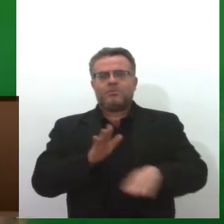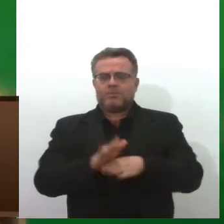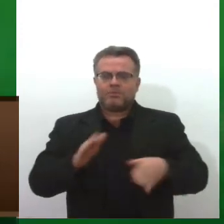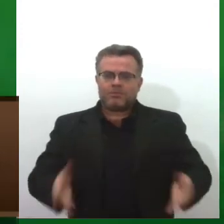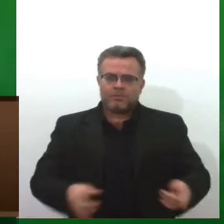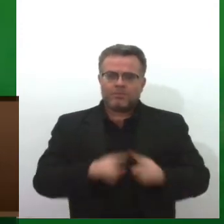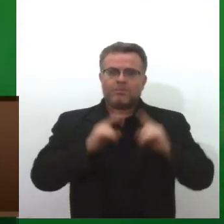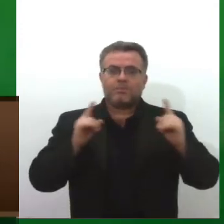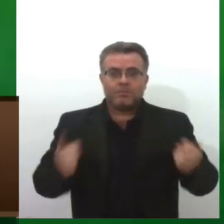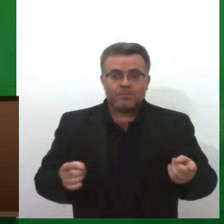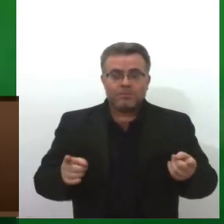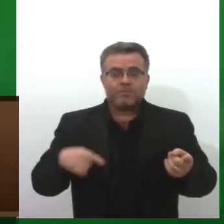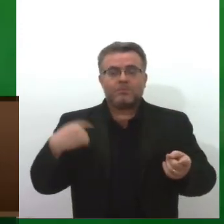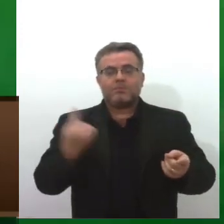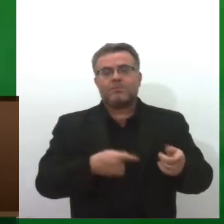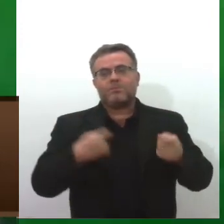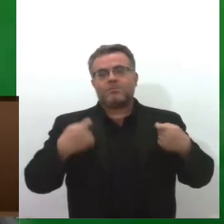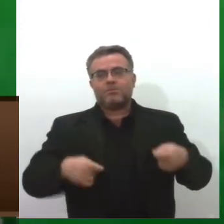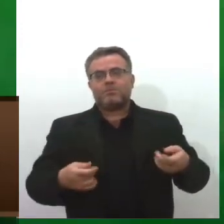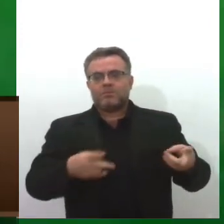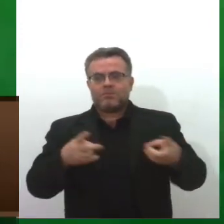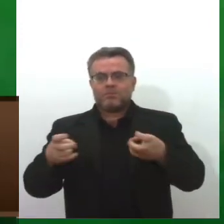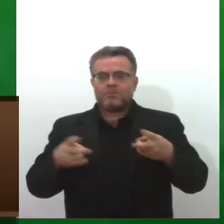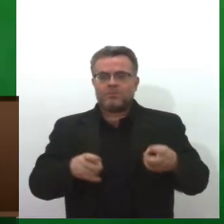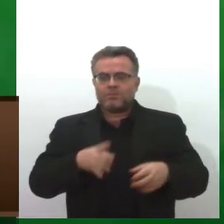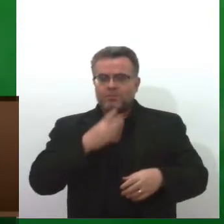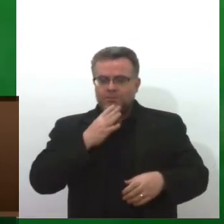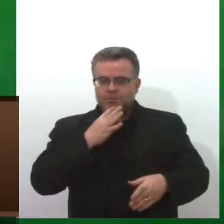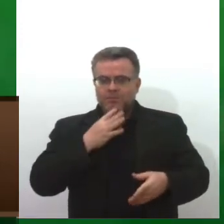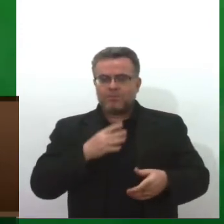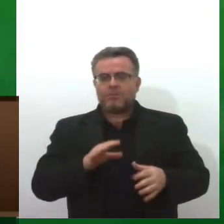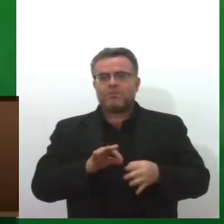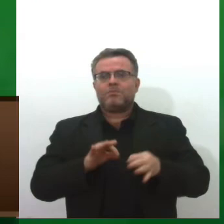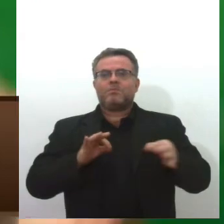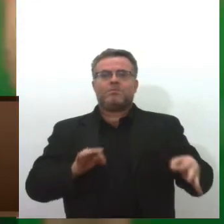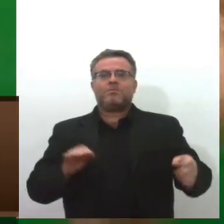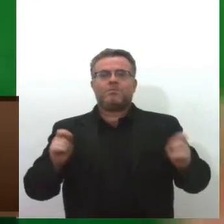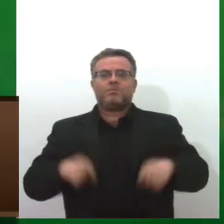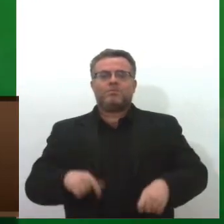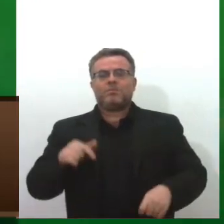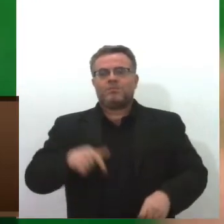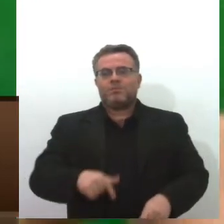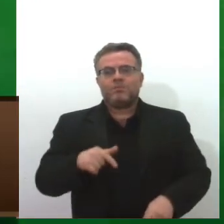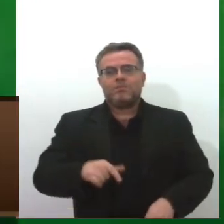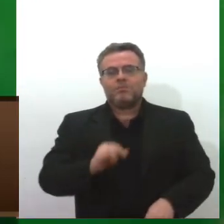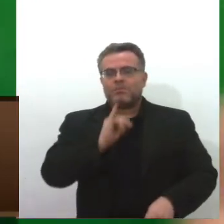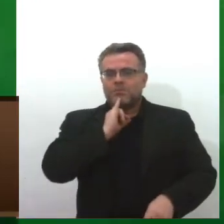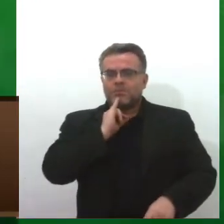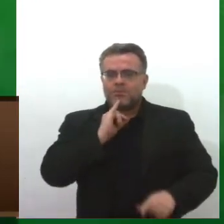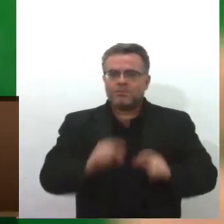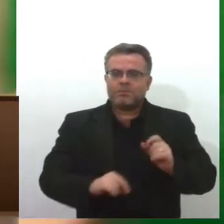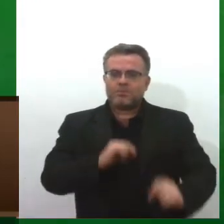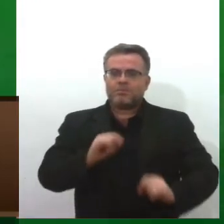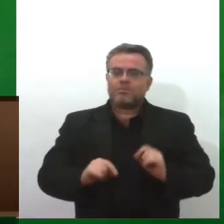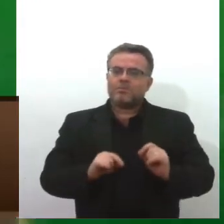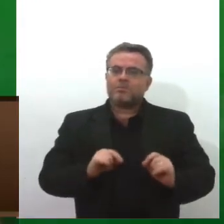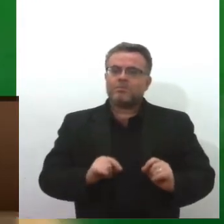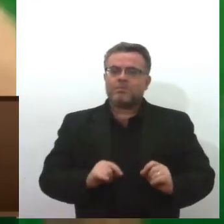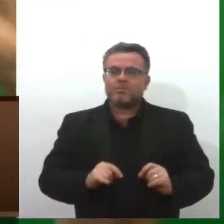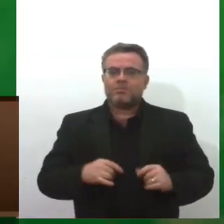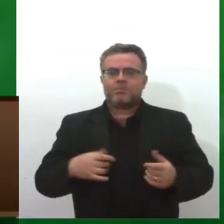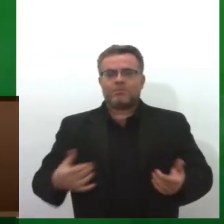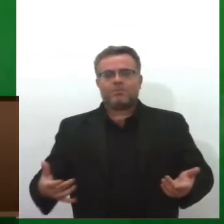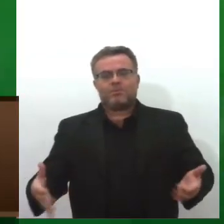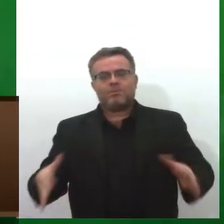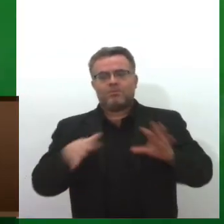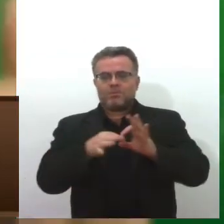Estado, nós estamos com esse evento um pouco distante de Aracaju, aqui em Itabaiana, onde a instituição FAESE e SEBRAE